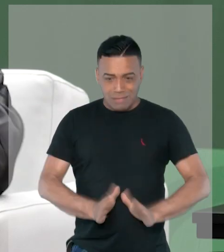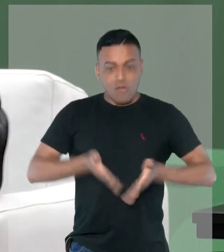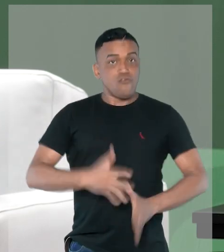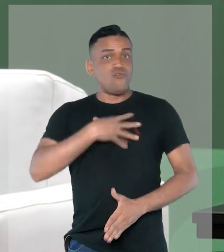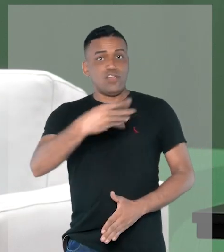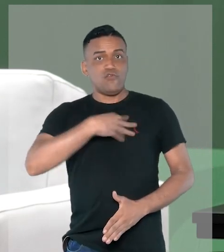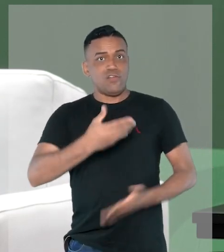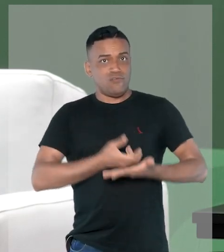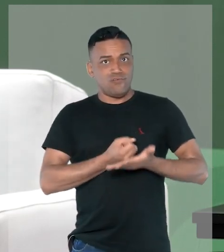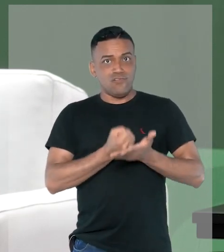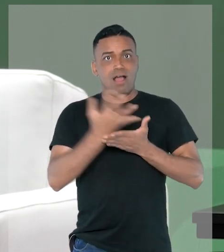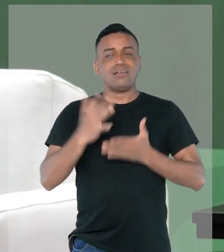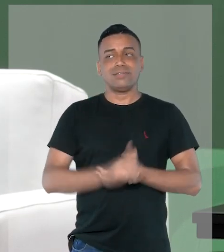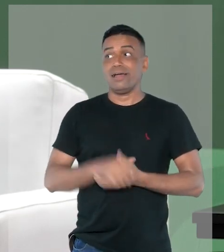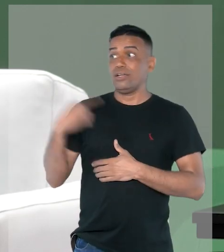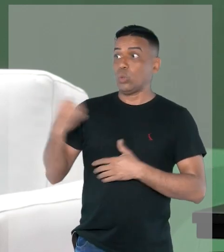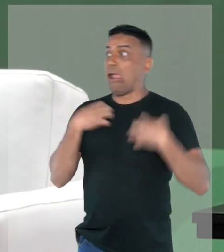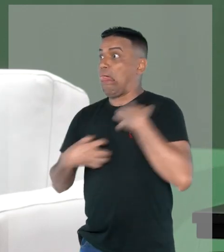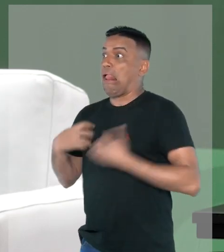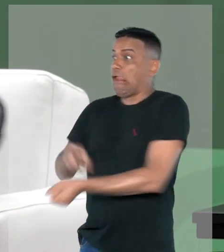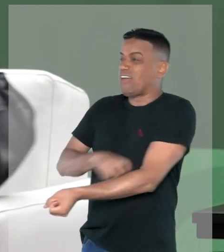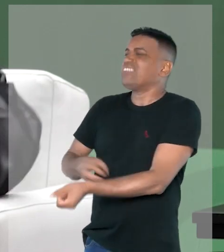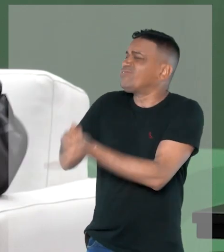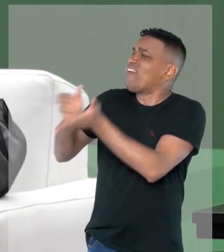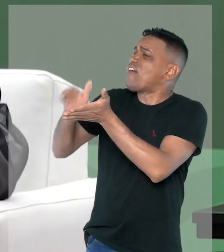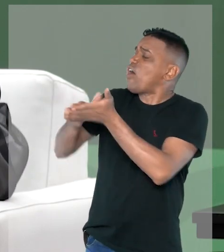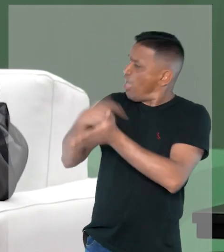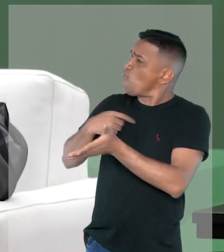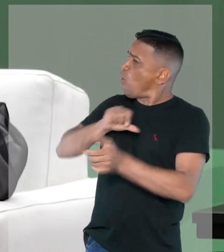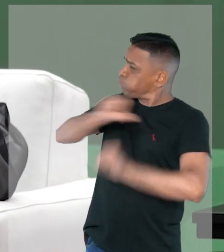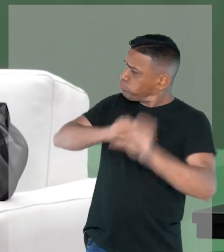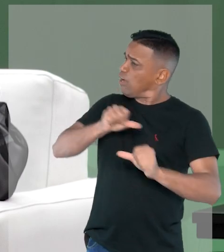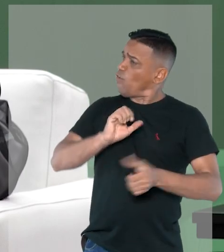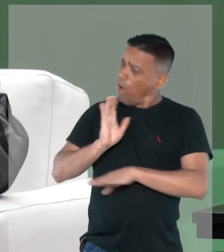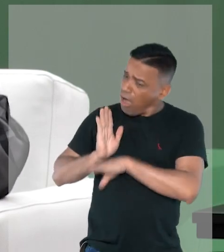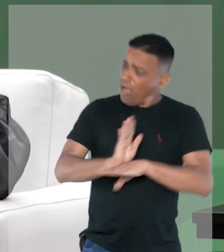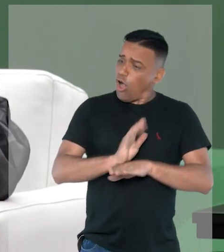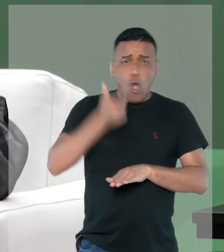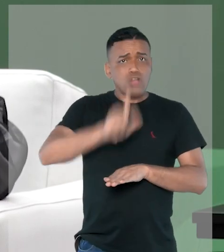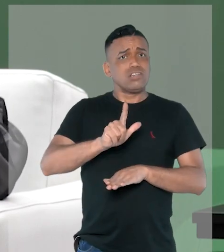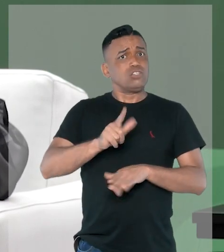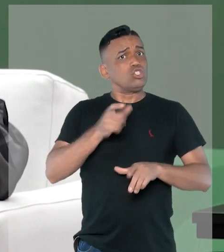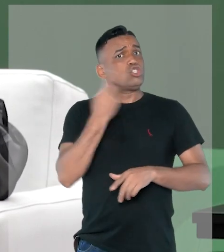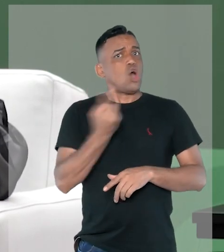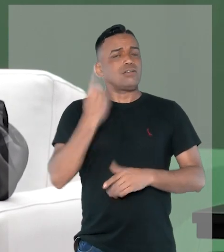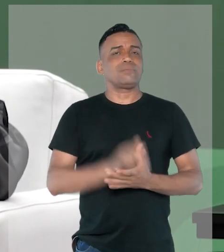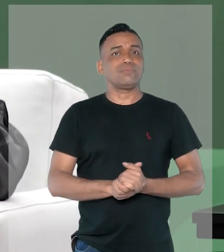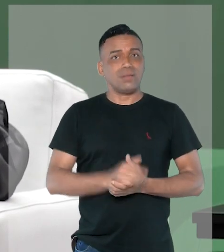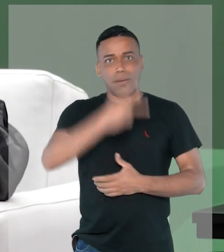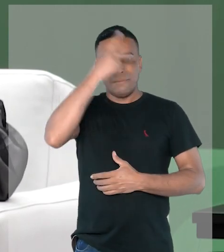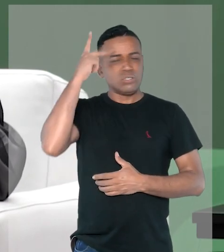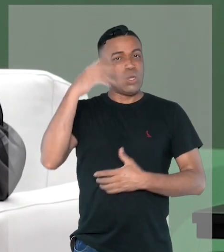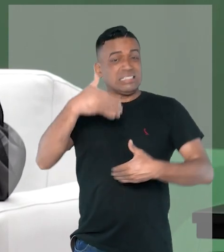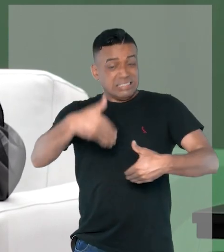E quando viu que todo mundo está muito aflito, nervoso, em volta, sai que eu vou dar um jeito nisso. Mas eu digo, quem sente muita dor,